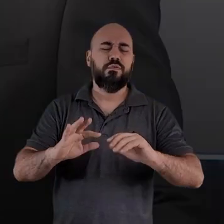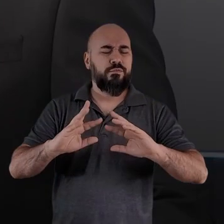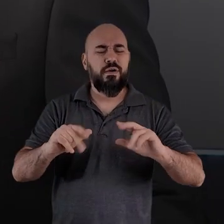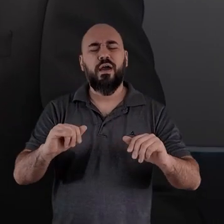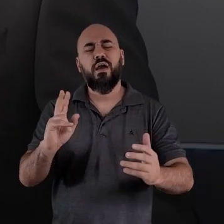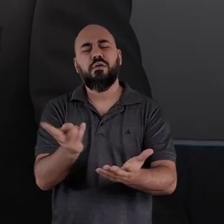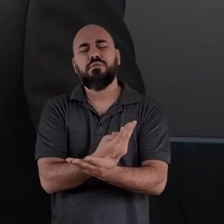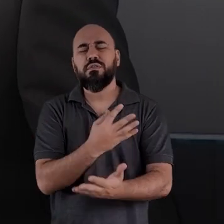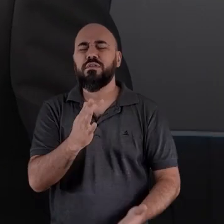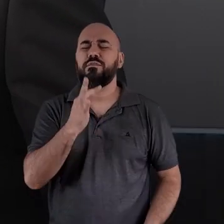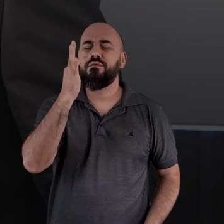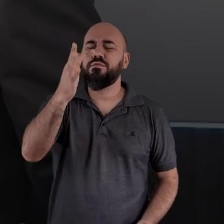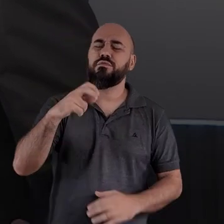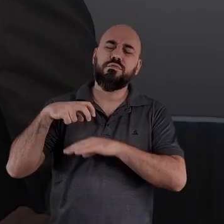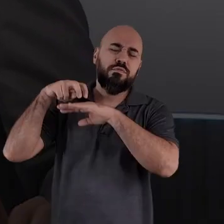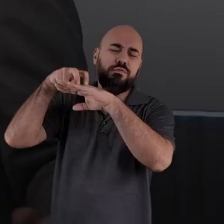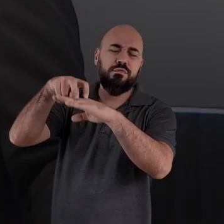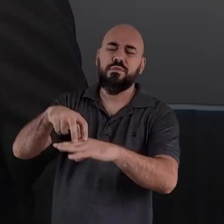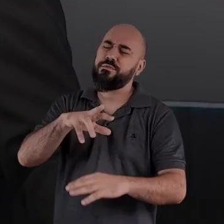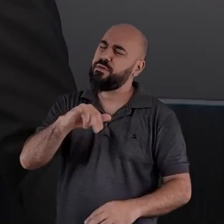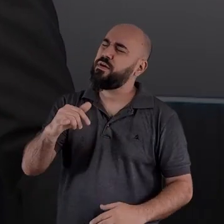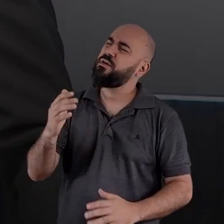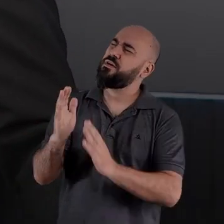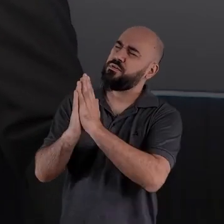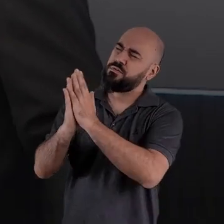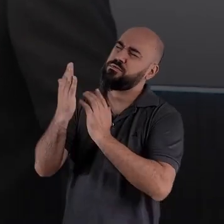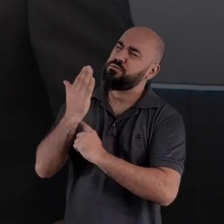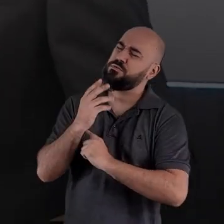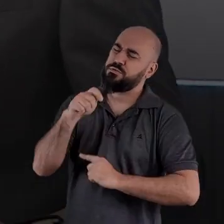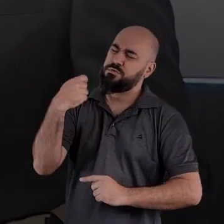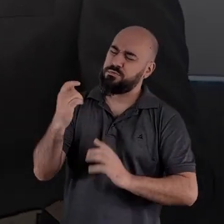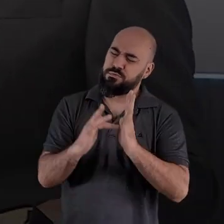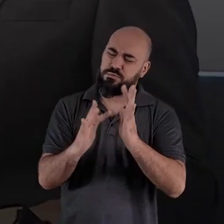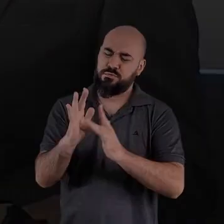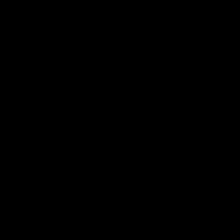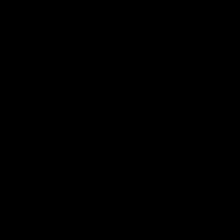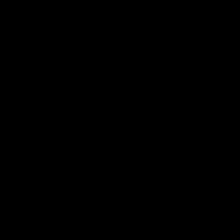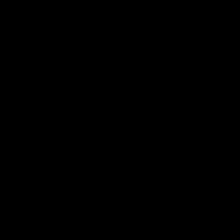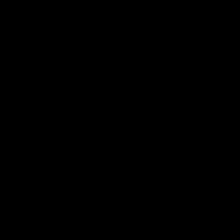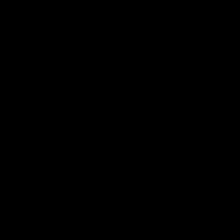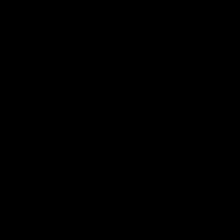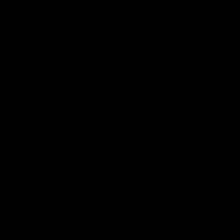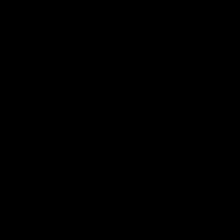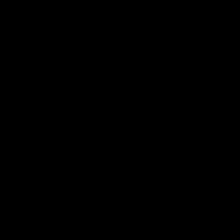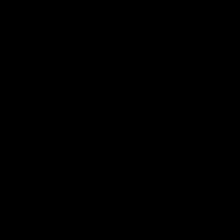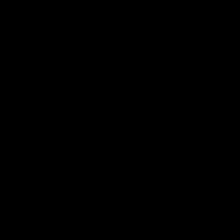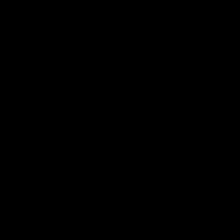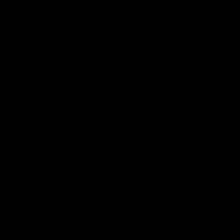coloca a Tua mão sobre nós nesse momento, é o que eu lhe peço no nome de Jesus. Amém.